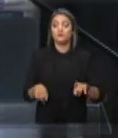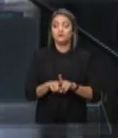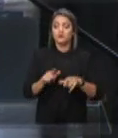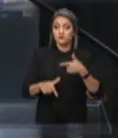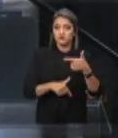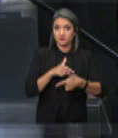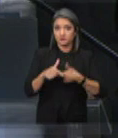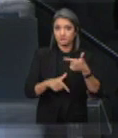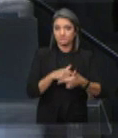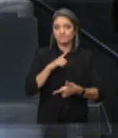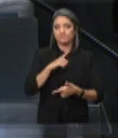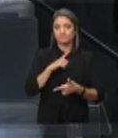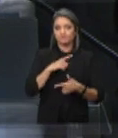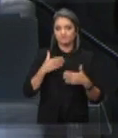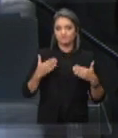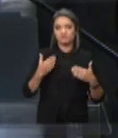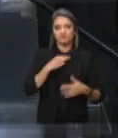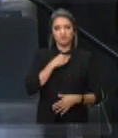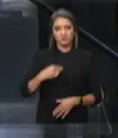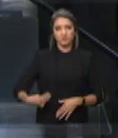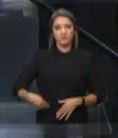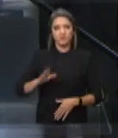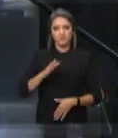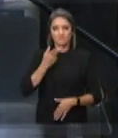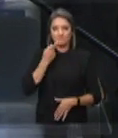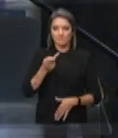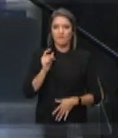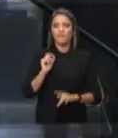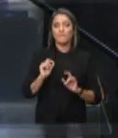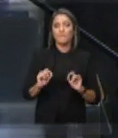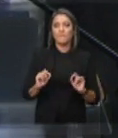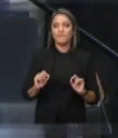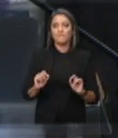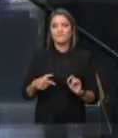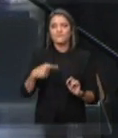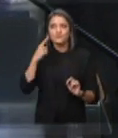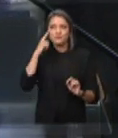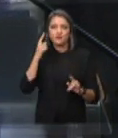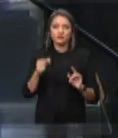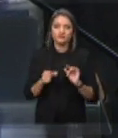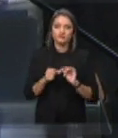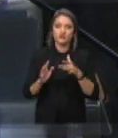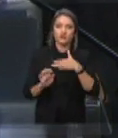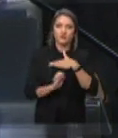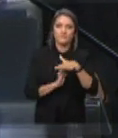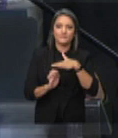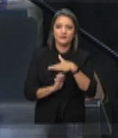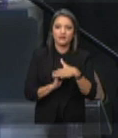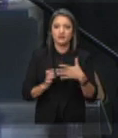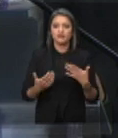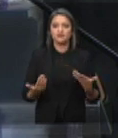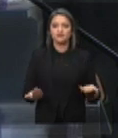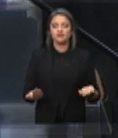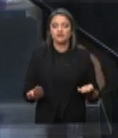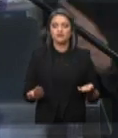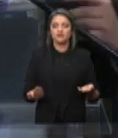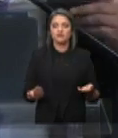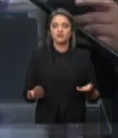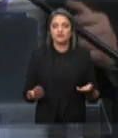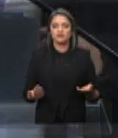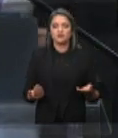trabalho preventivo que o ministro também já citou pensando aí em operar com as empresas e com